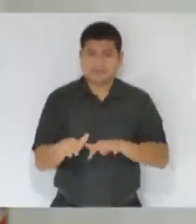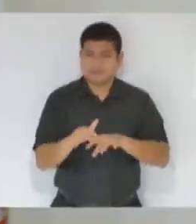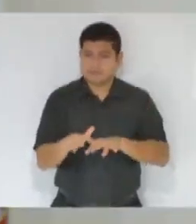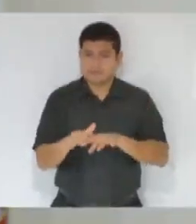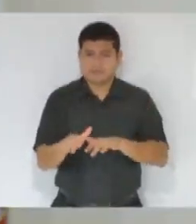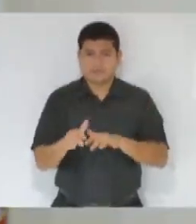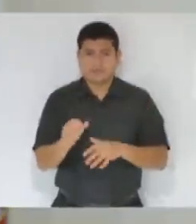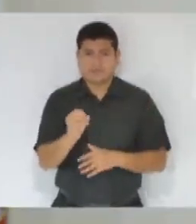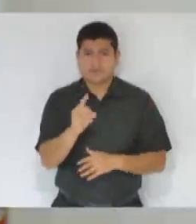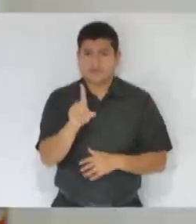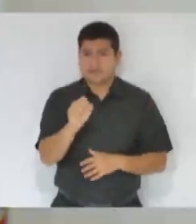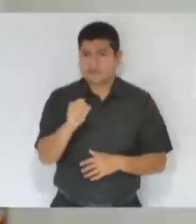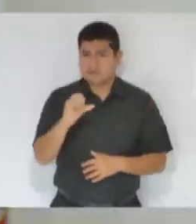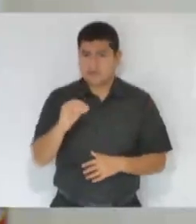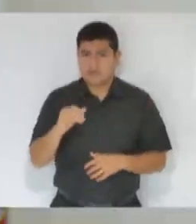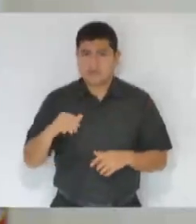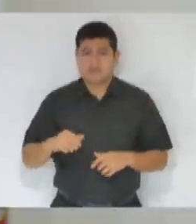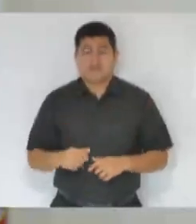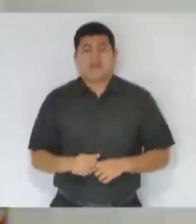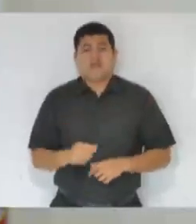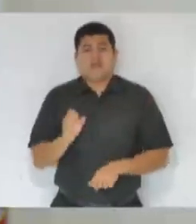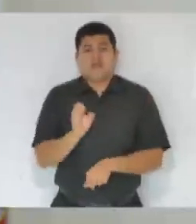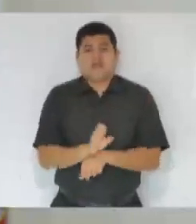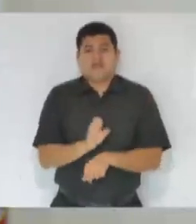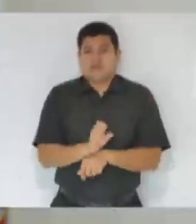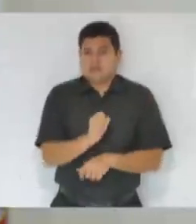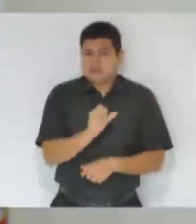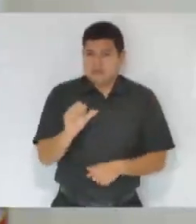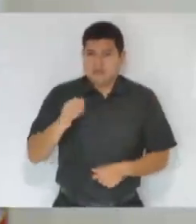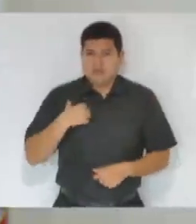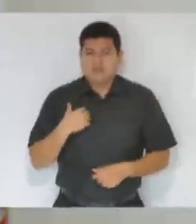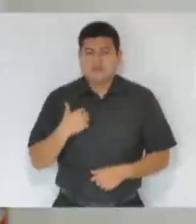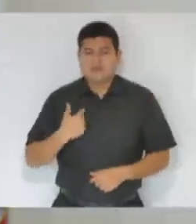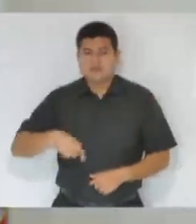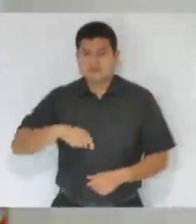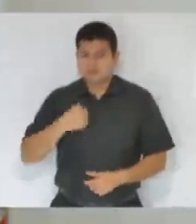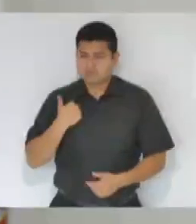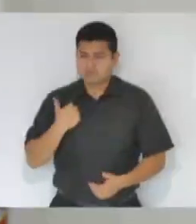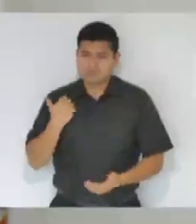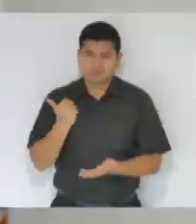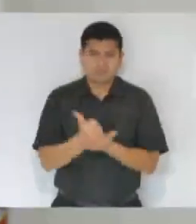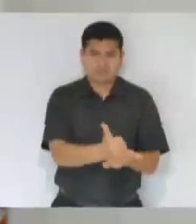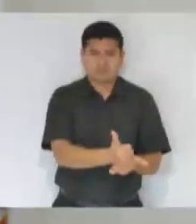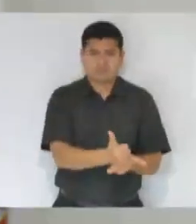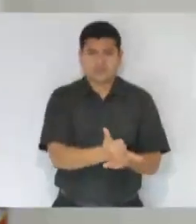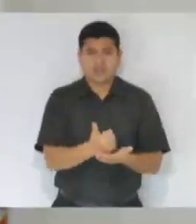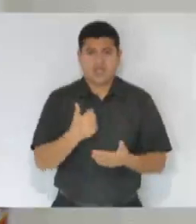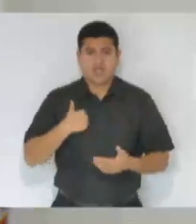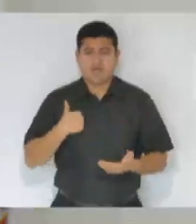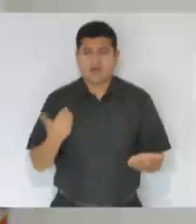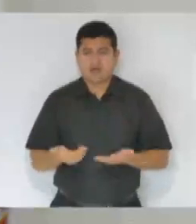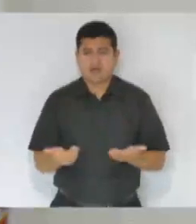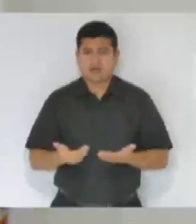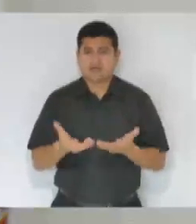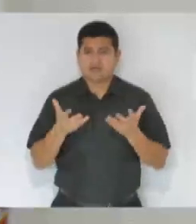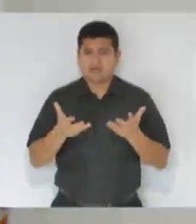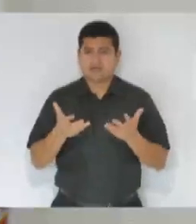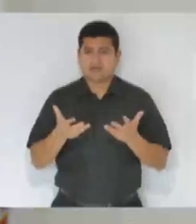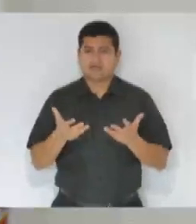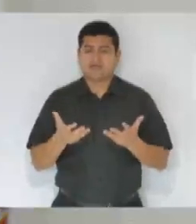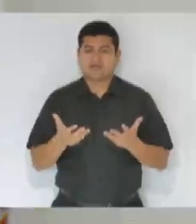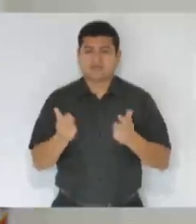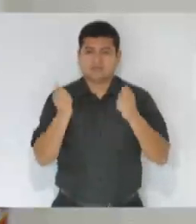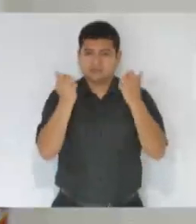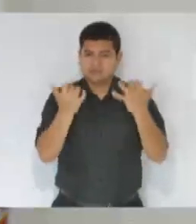Santa Catarina, e contem conosco. Eu, nesse momento, quero aqui dizer